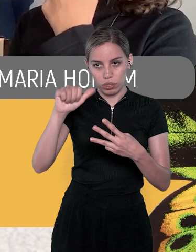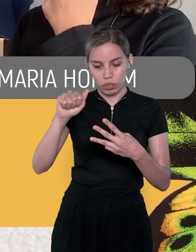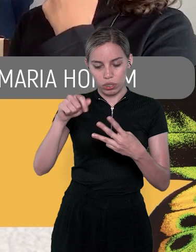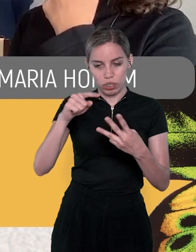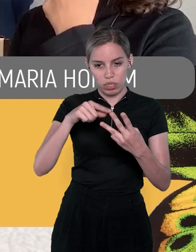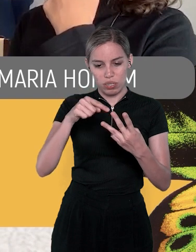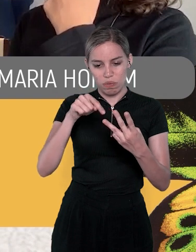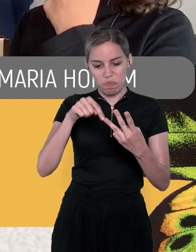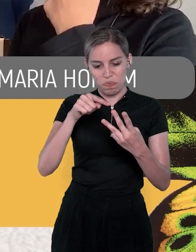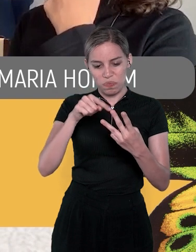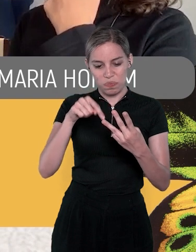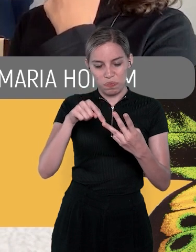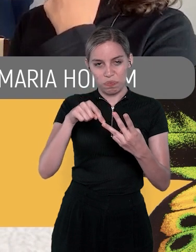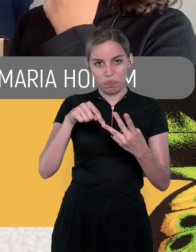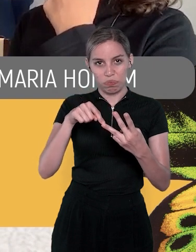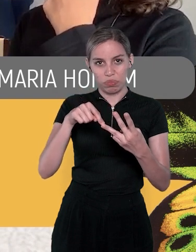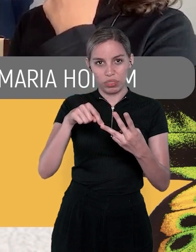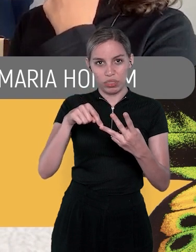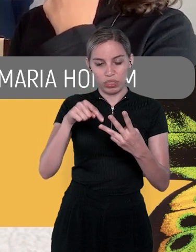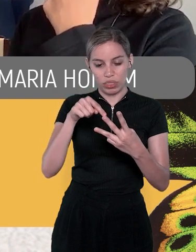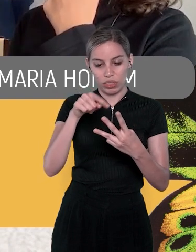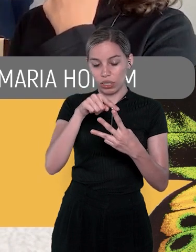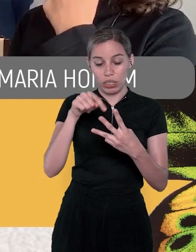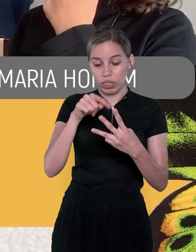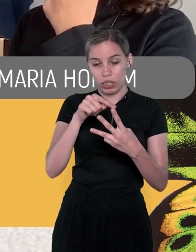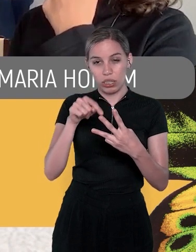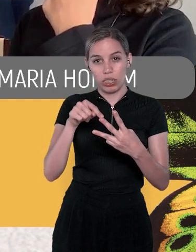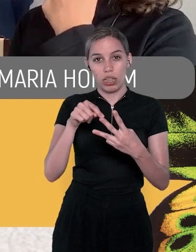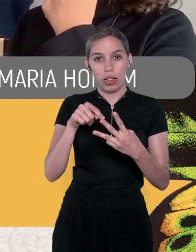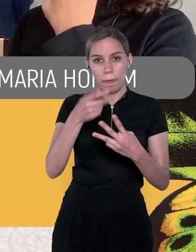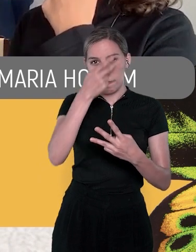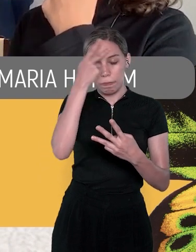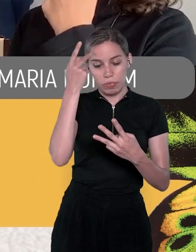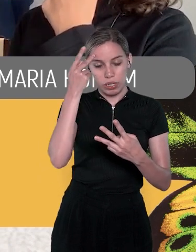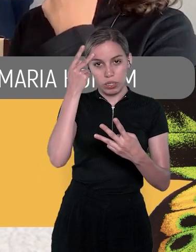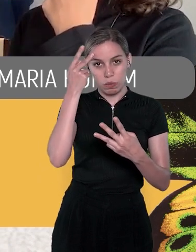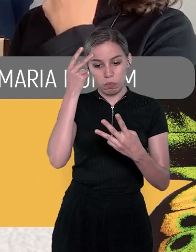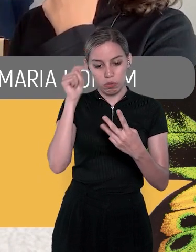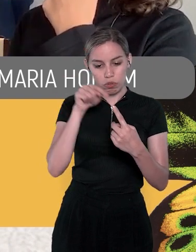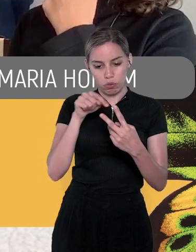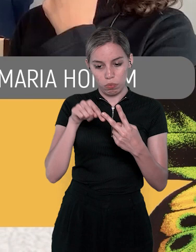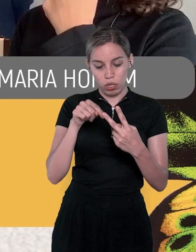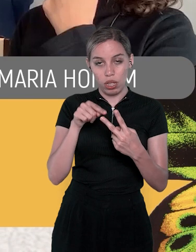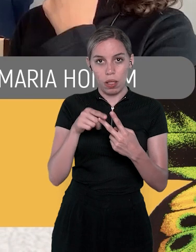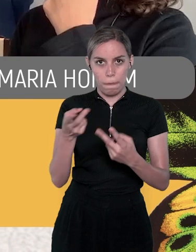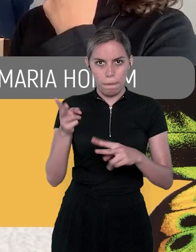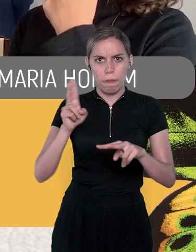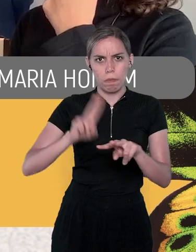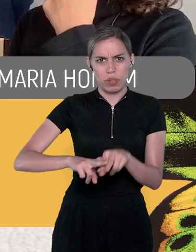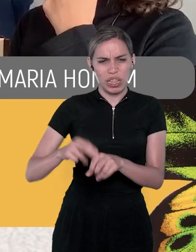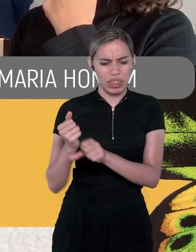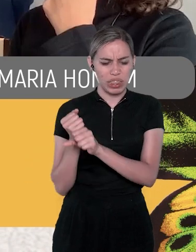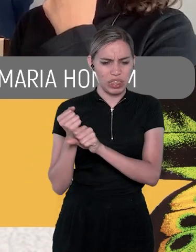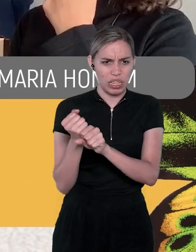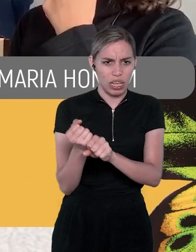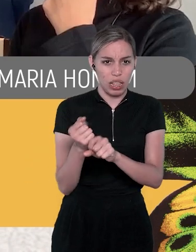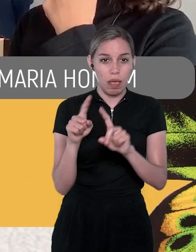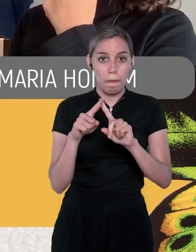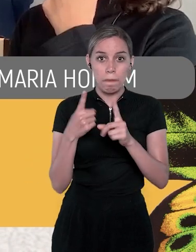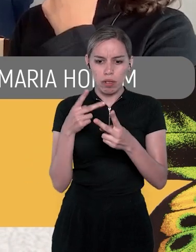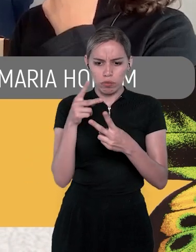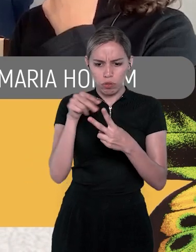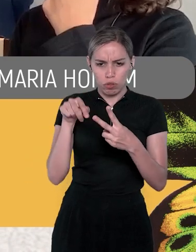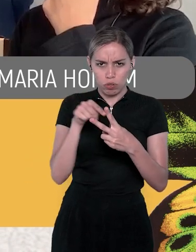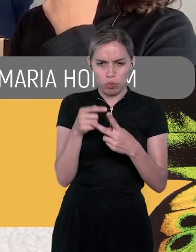saíram com um espírito elevado, eles não saíram odiando o mundo, eles saíram